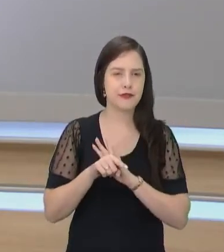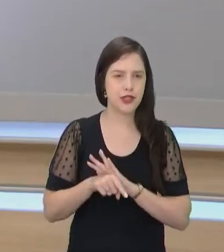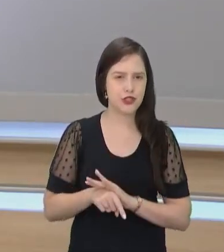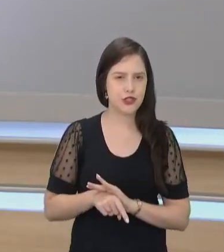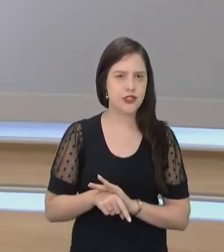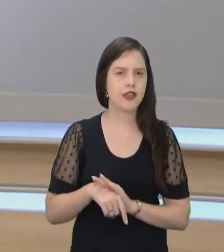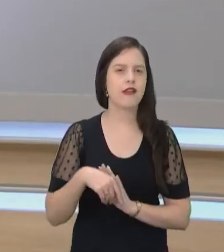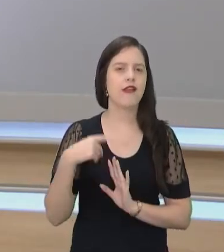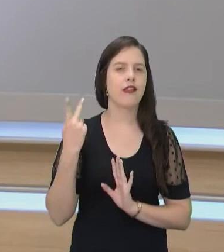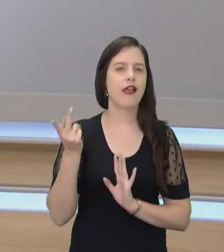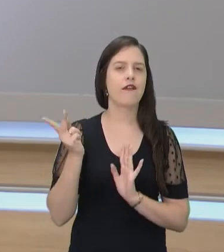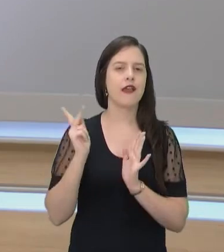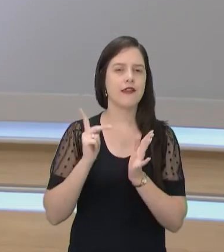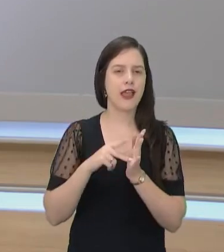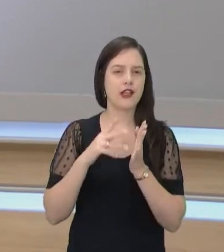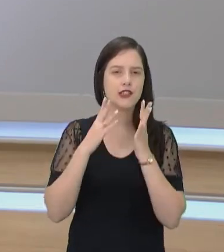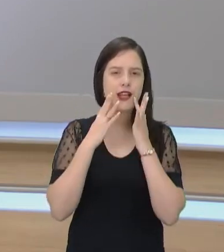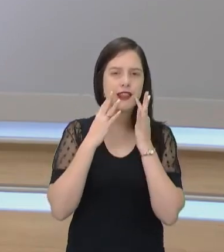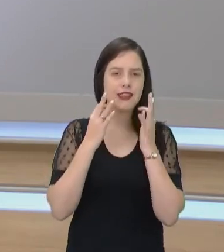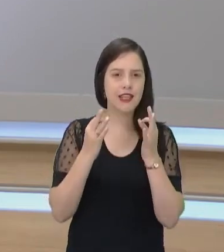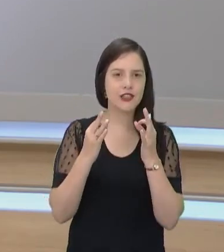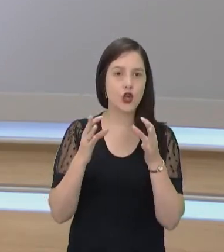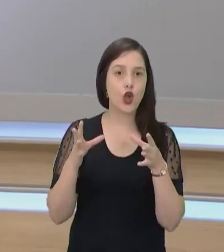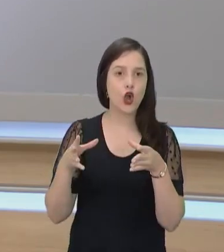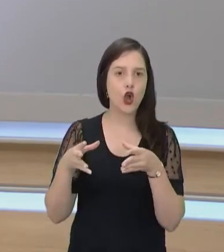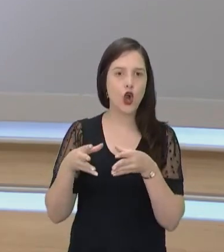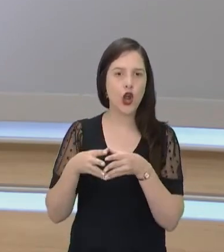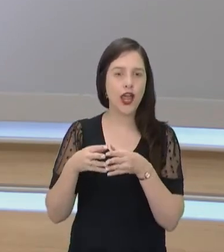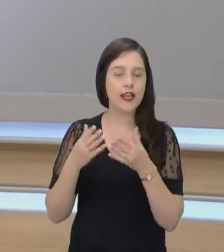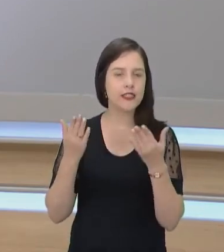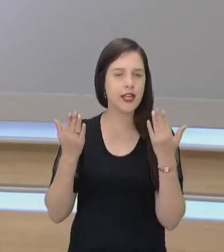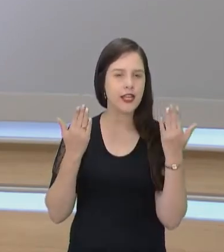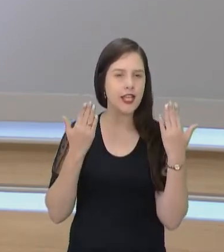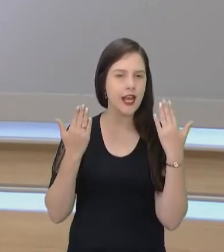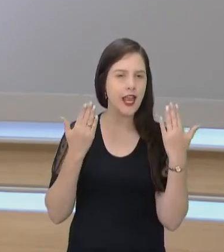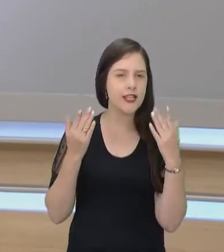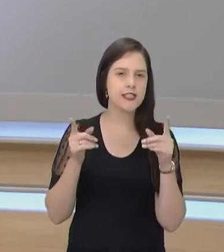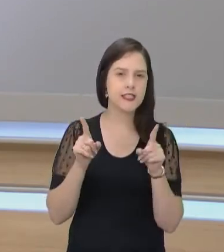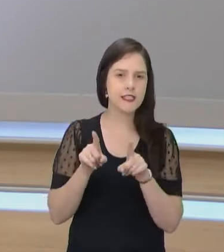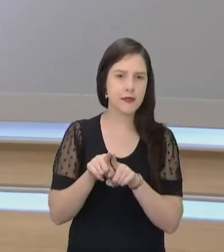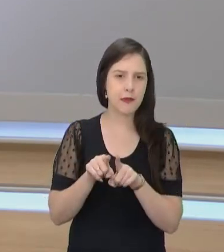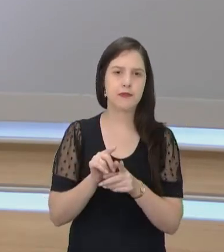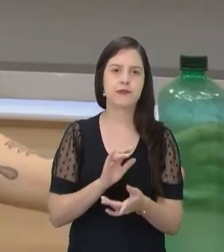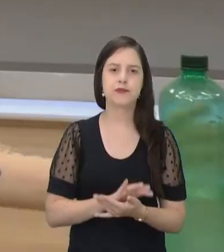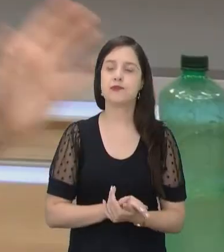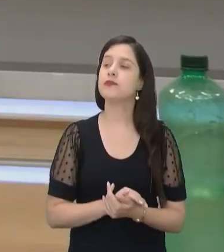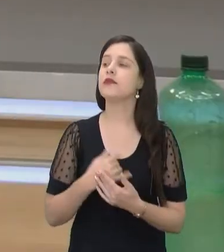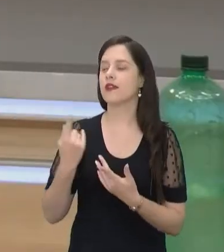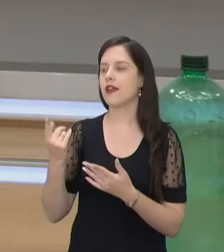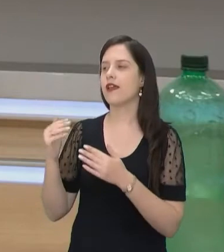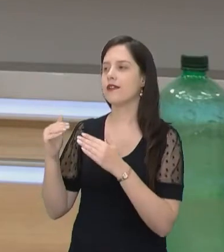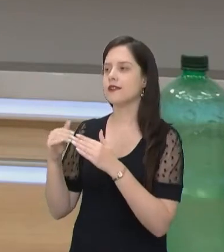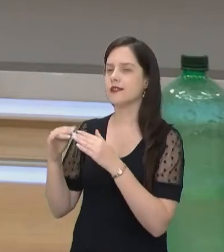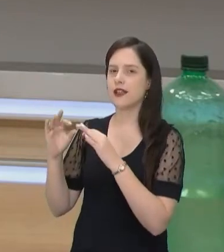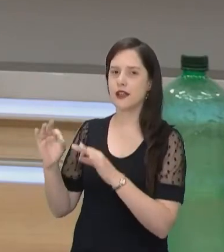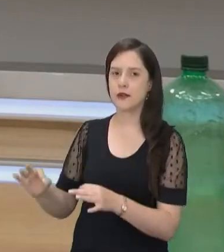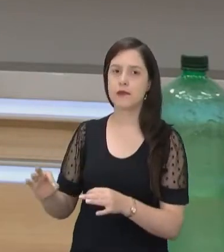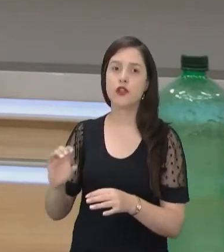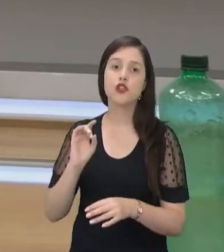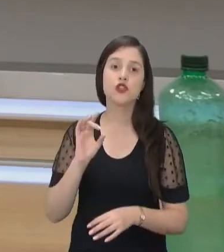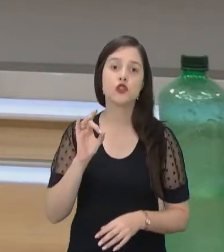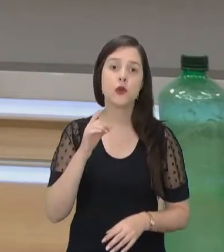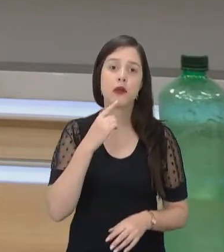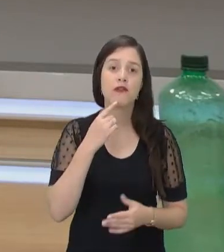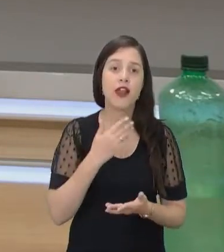gente tem que estar atento aqui é a coleta, análise e investigação. Exatamente. Então, só para terminar aquela